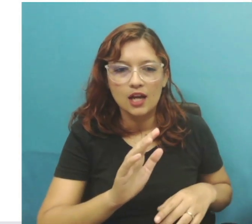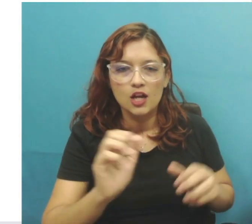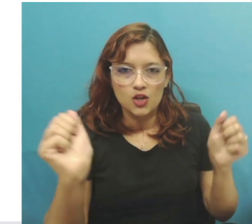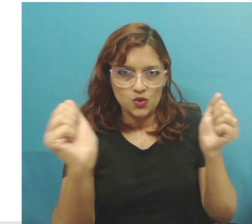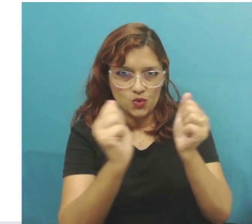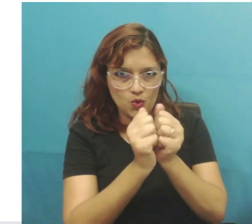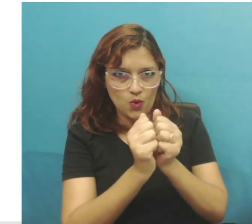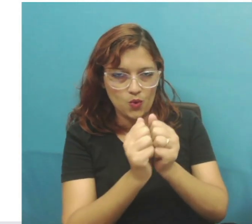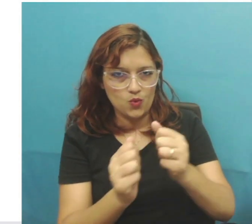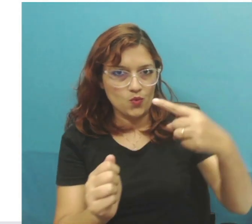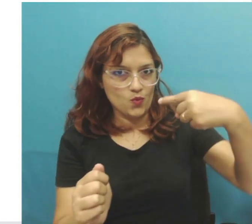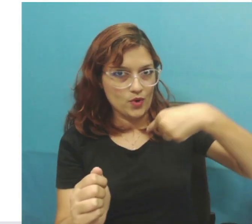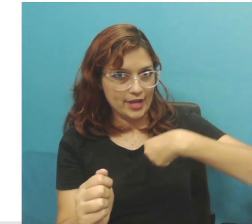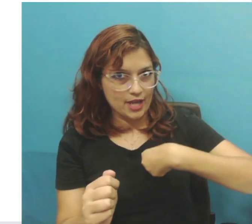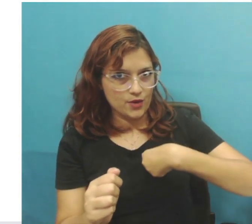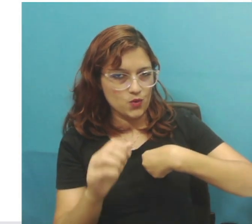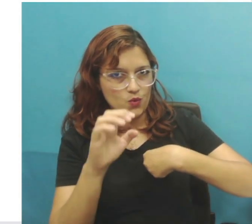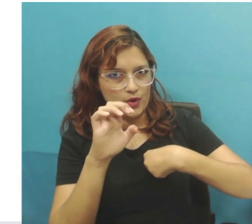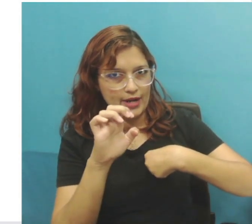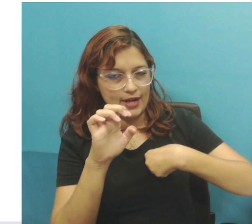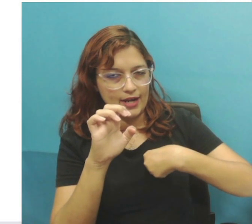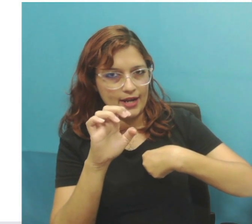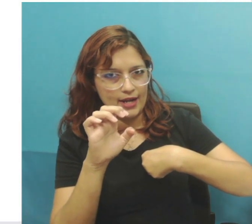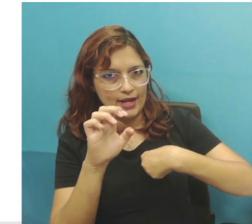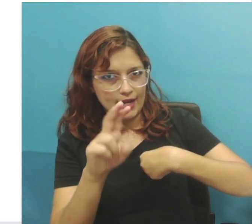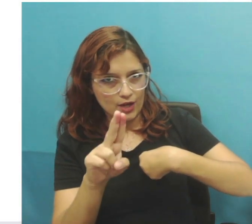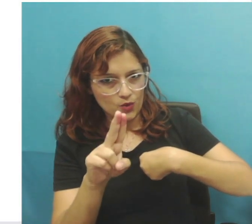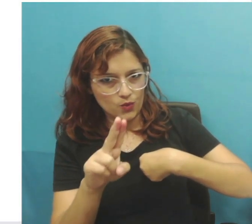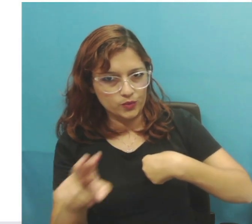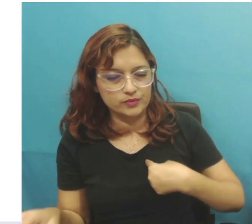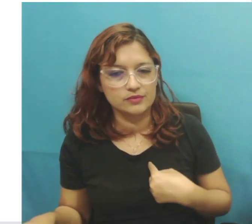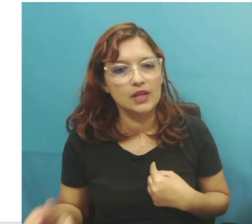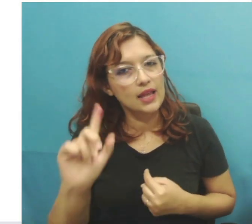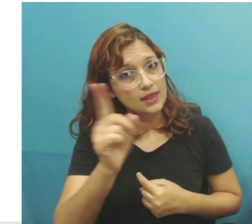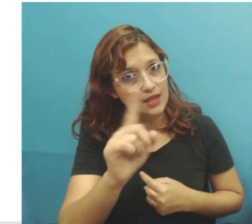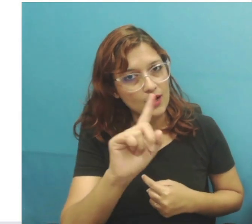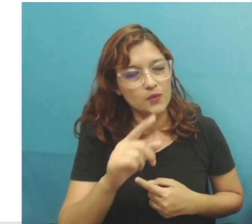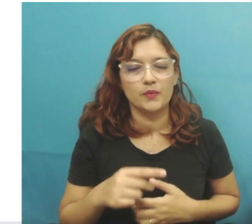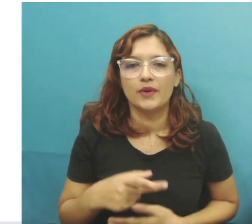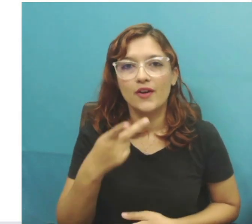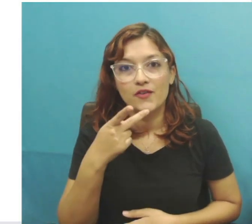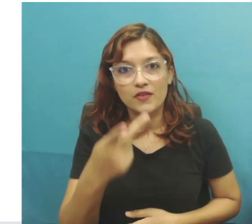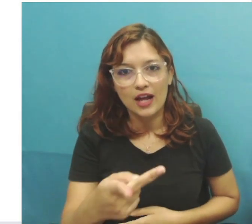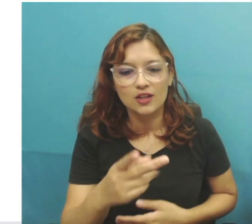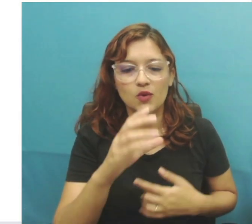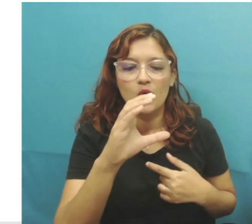foi ao cinema junto com eu.